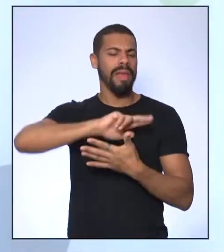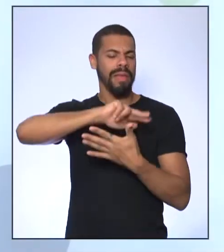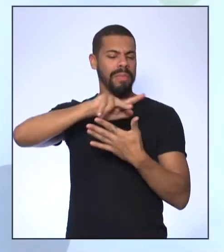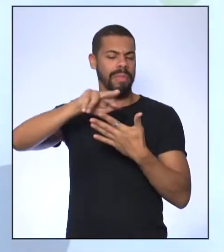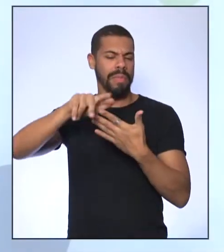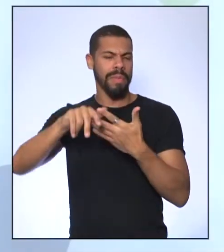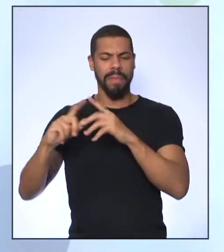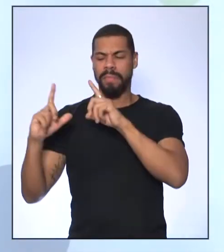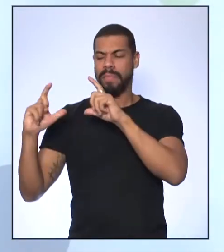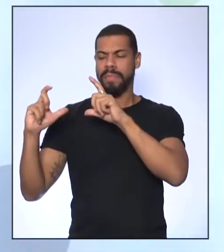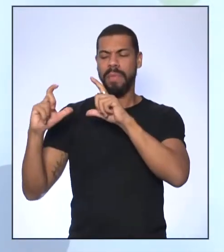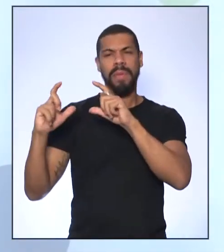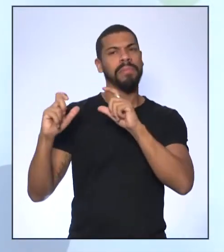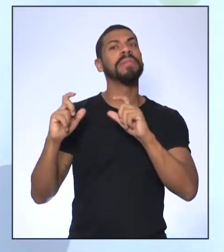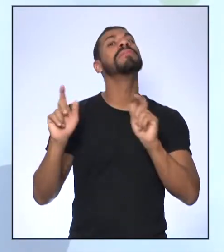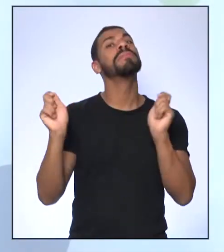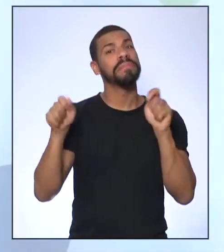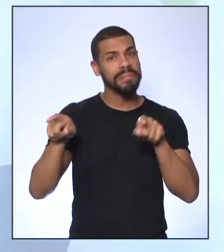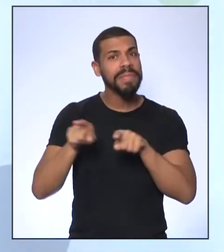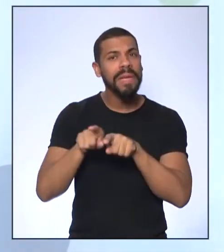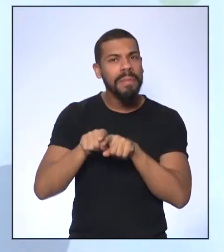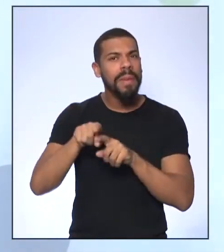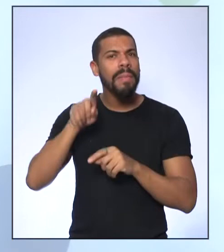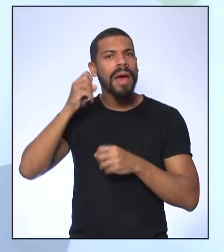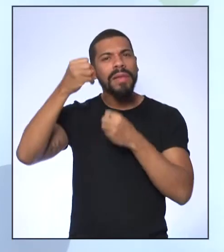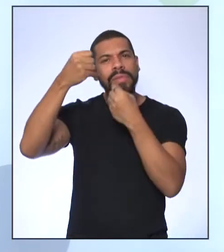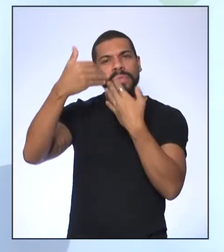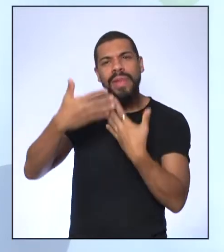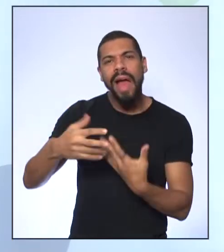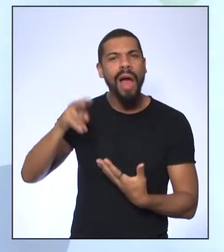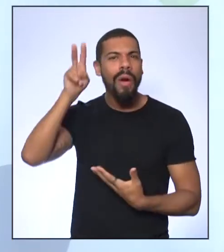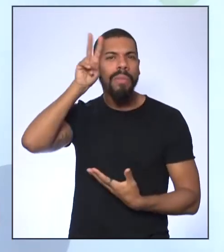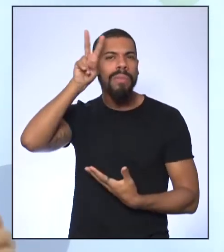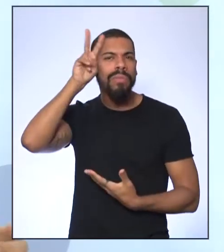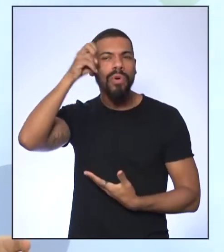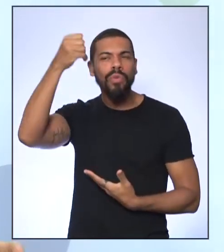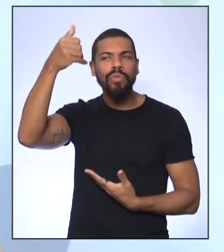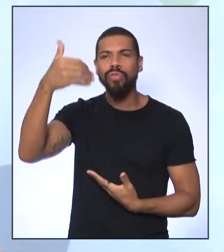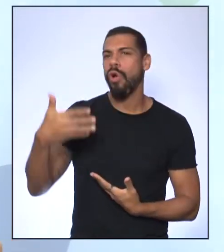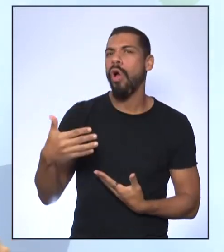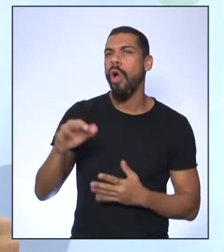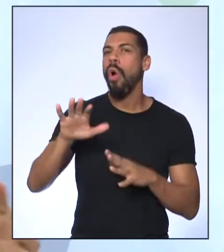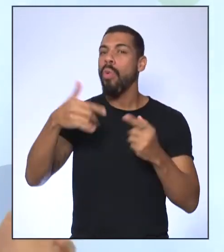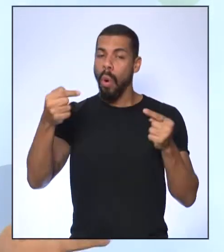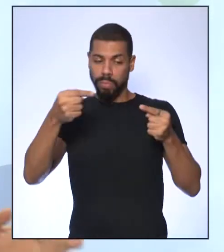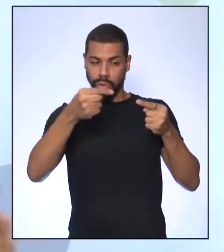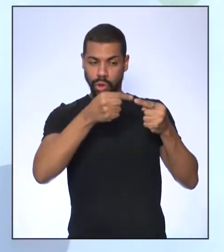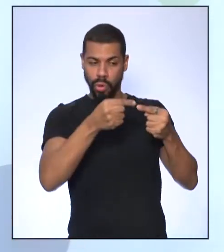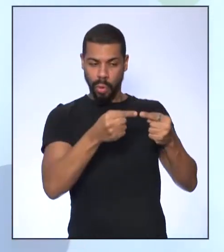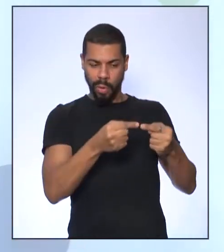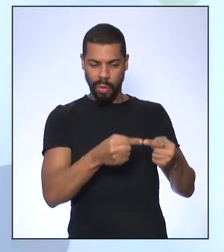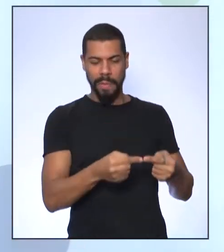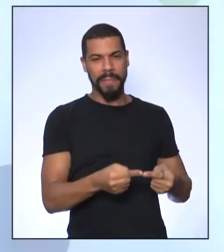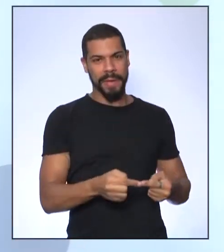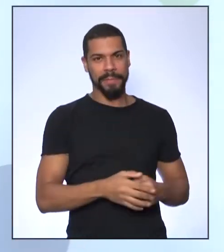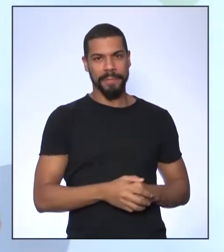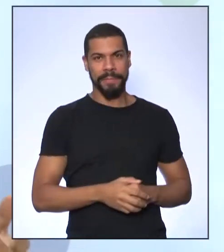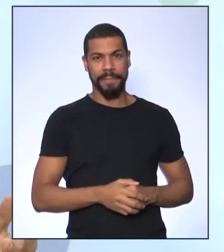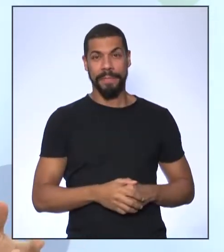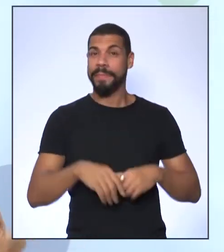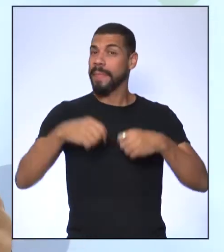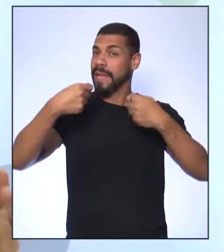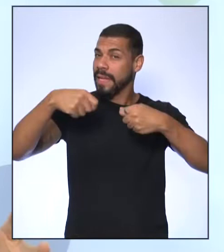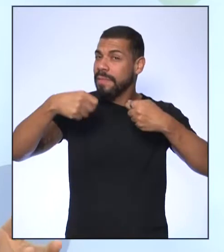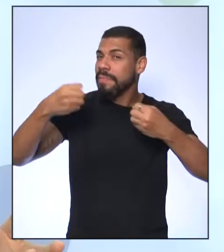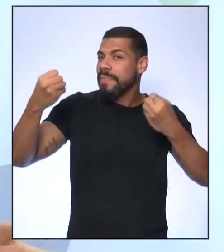planos para contar uma história. Então a gente vai selecionar qual é o plano mais adequado. É claro que eu estou falando aqui rapidamente, isso é em